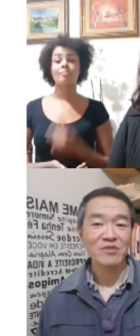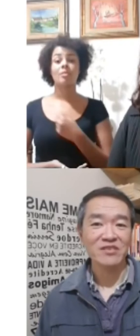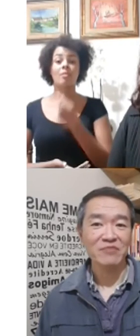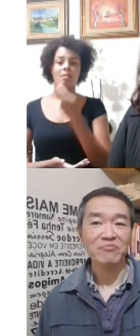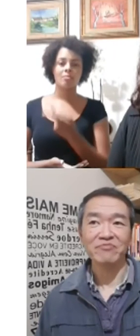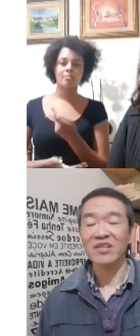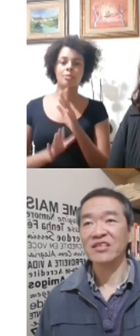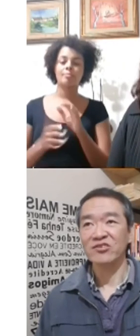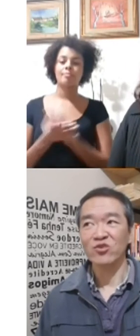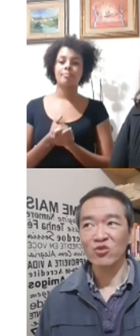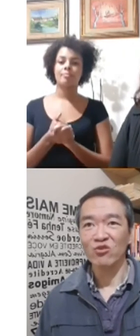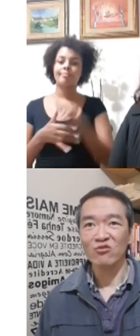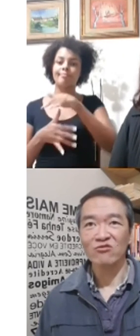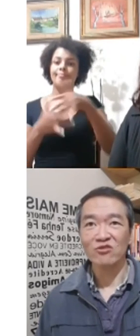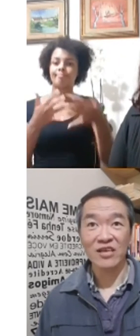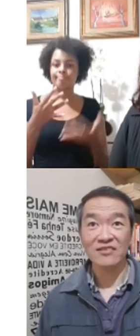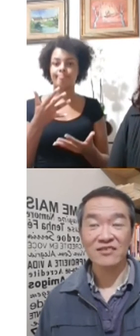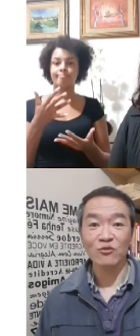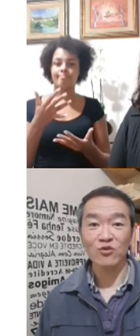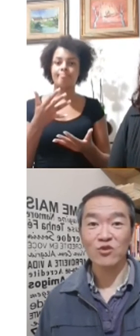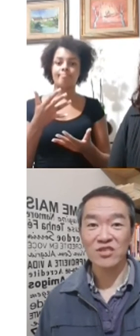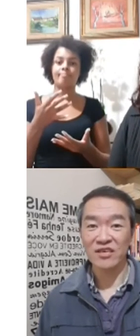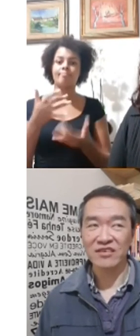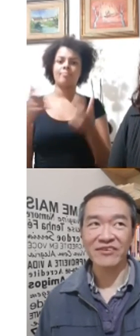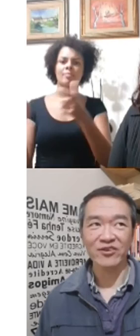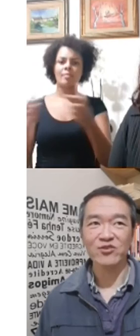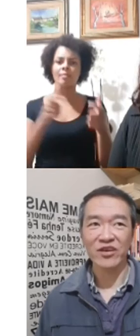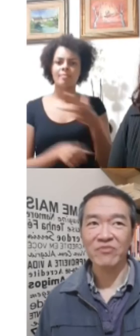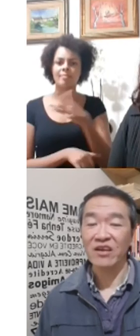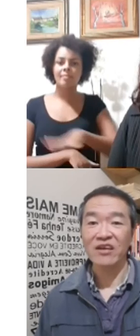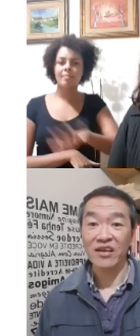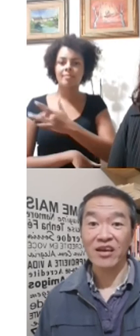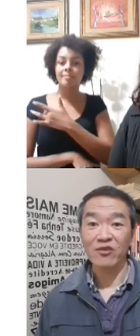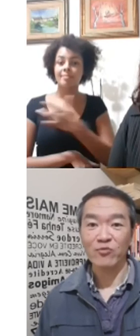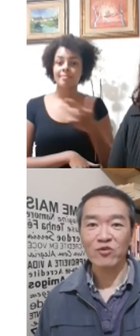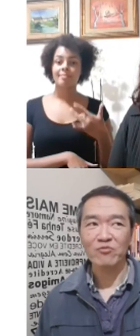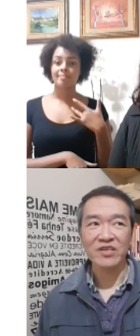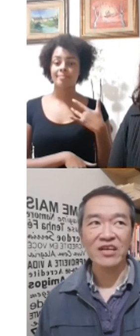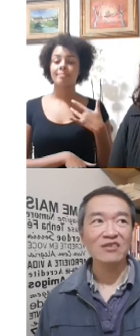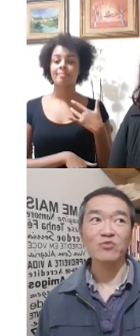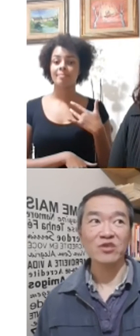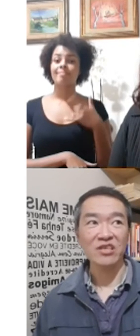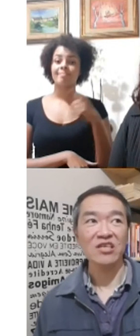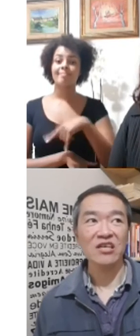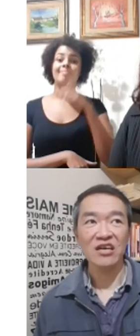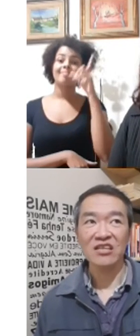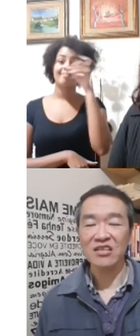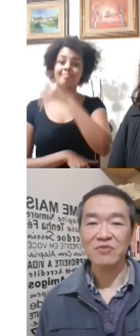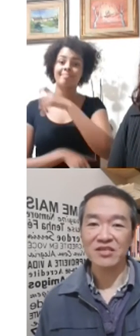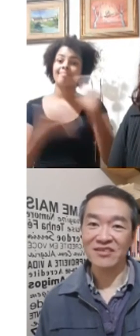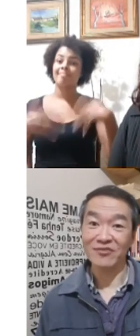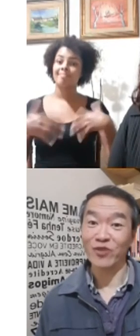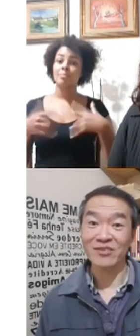da Libras, né? No, nos lugares de saúde, aí, negócio é um pouco complicado, porque